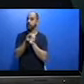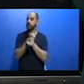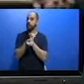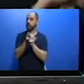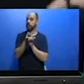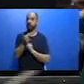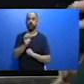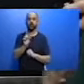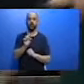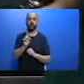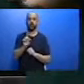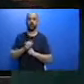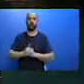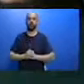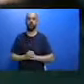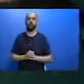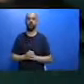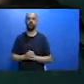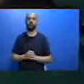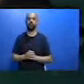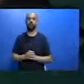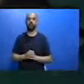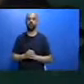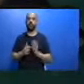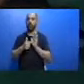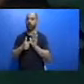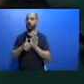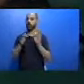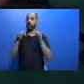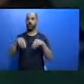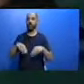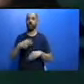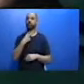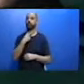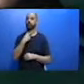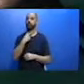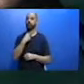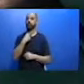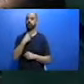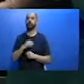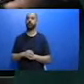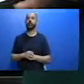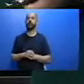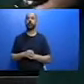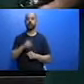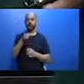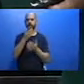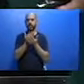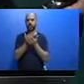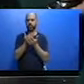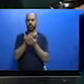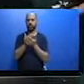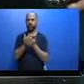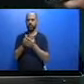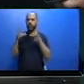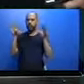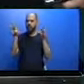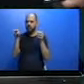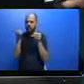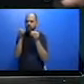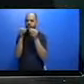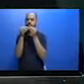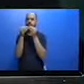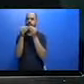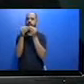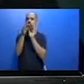final e vocês estudaram resumo como deixar o nosso texto mais curto